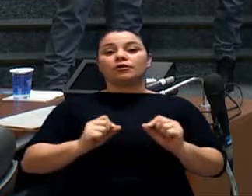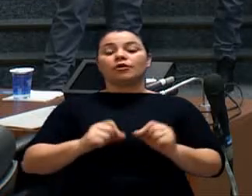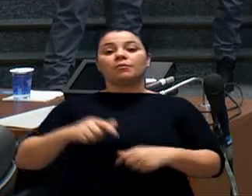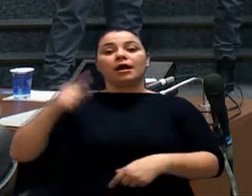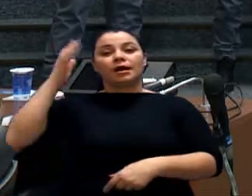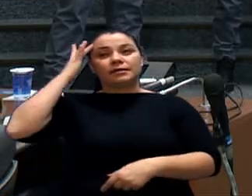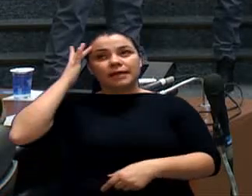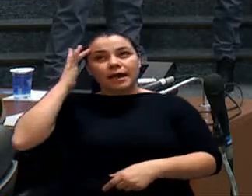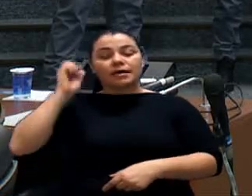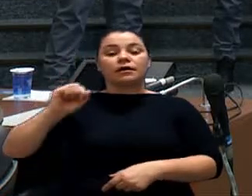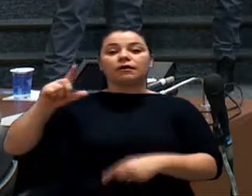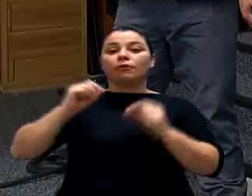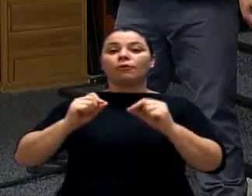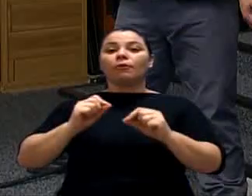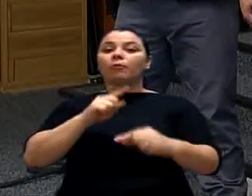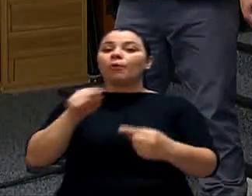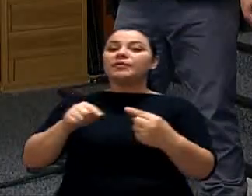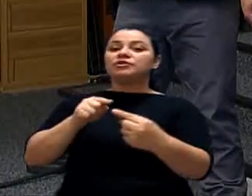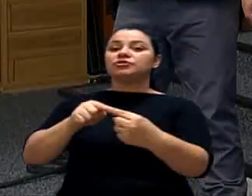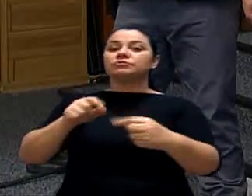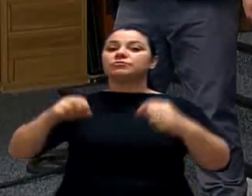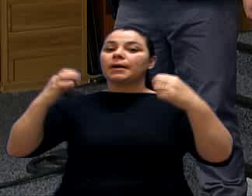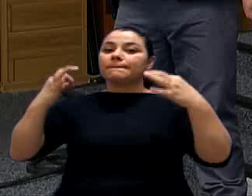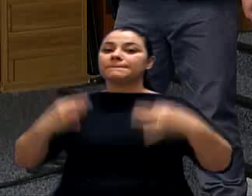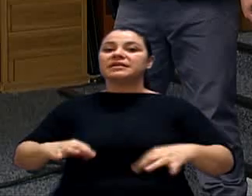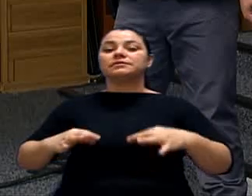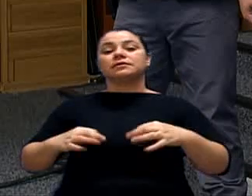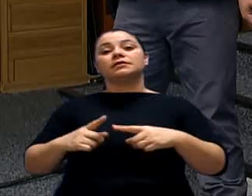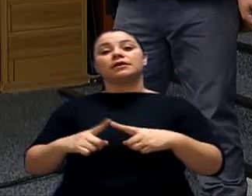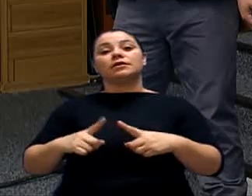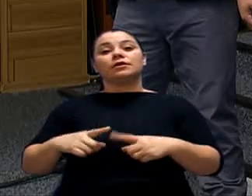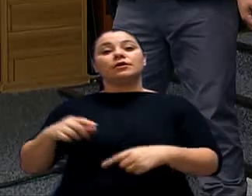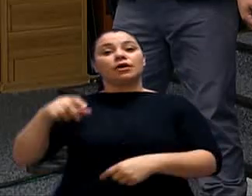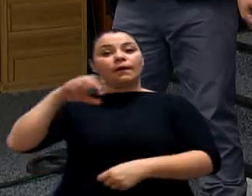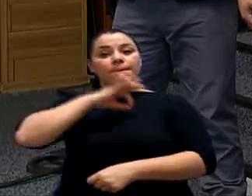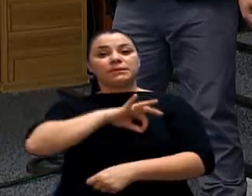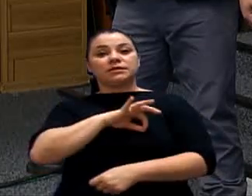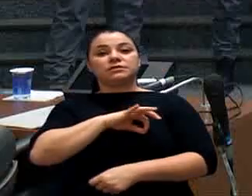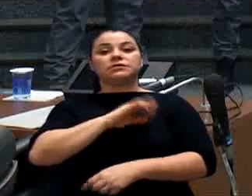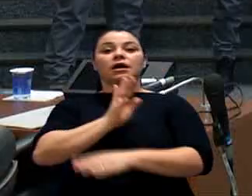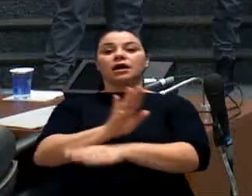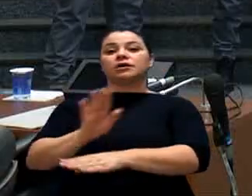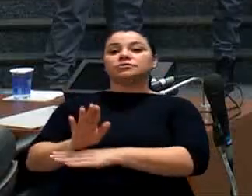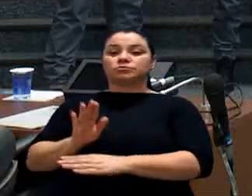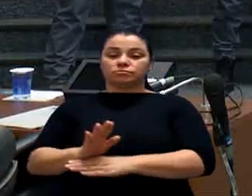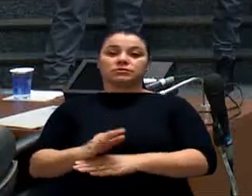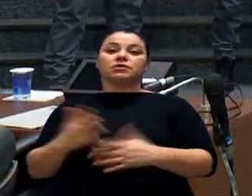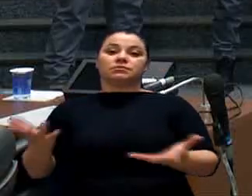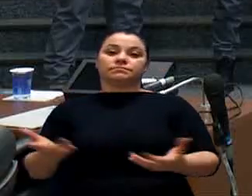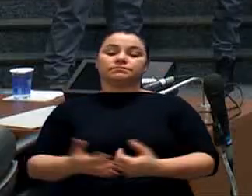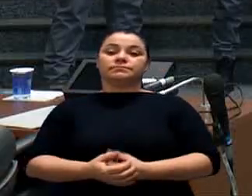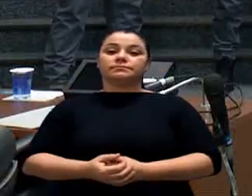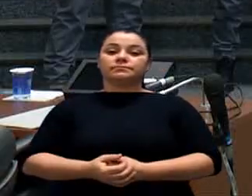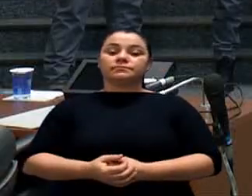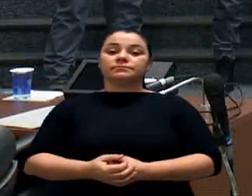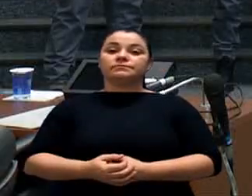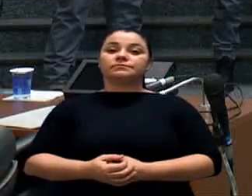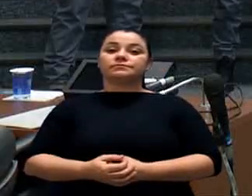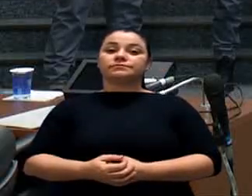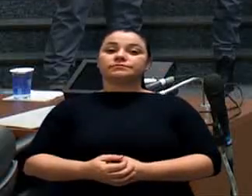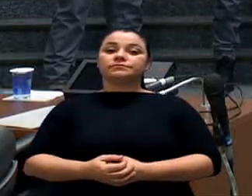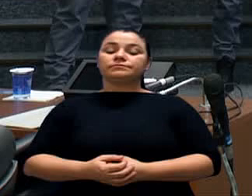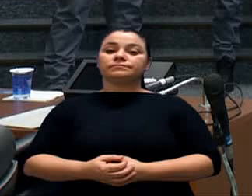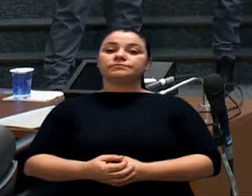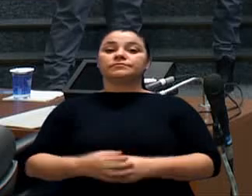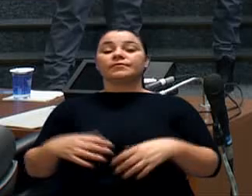zonas quentes, os pontos que mais necessitam, não que o policial ou servidor público de segurança não vá